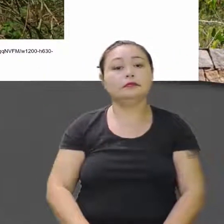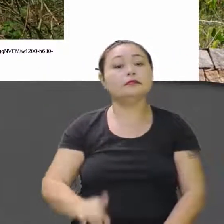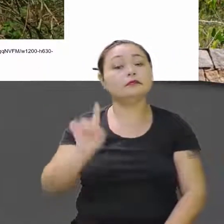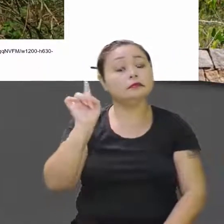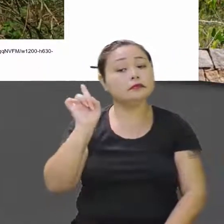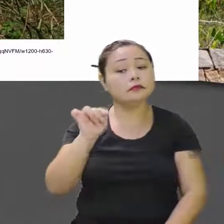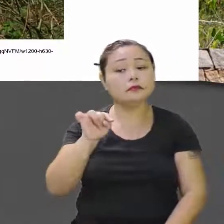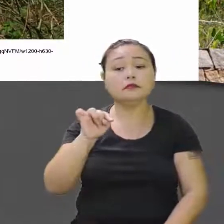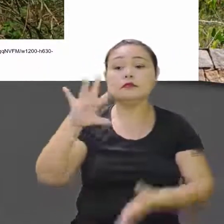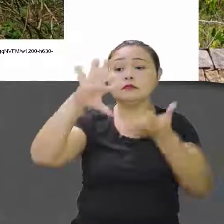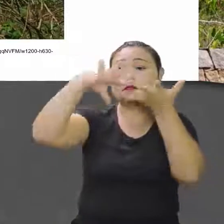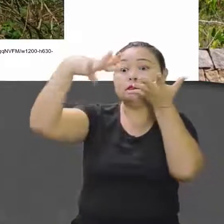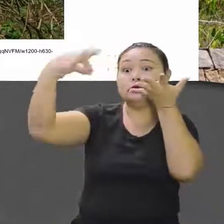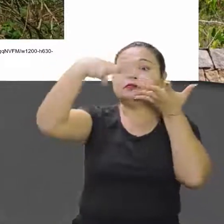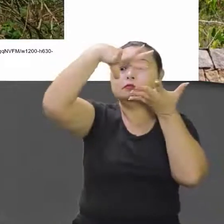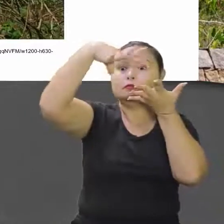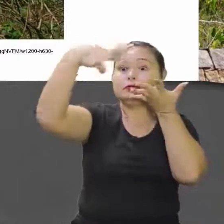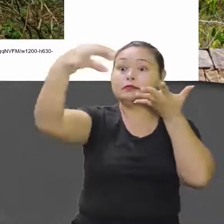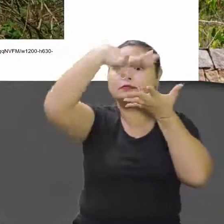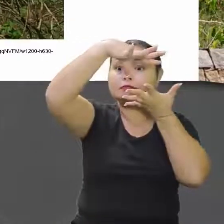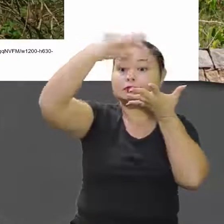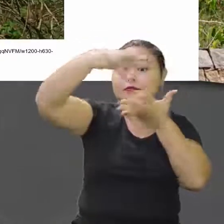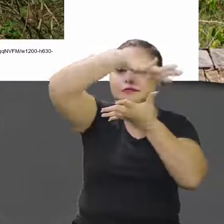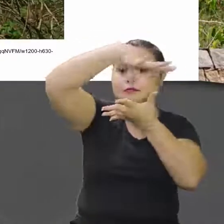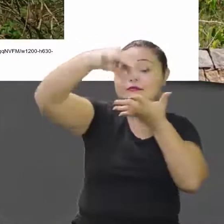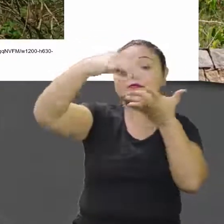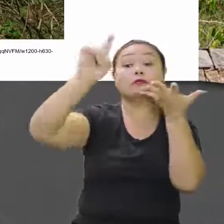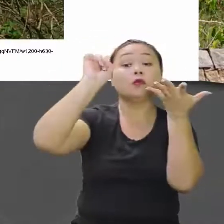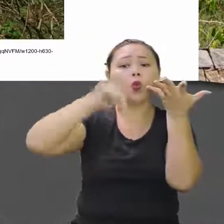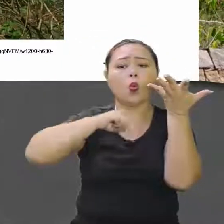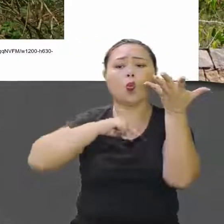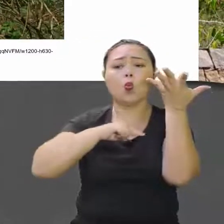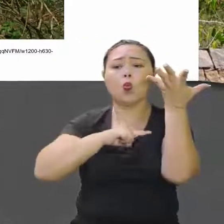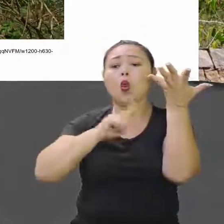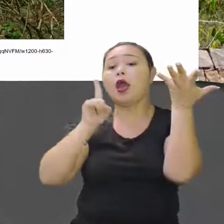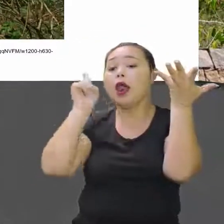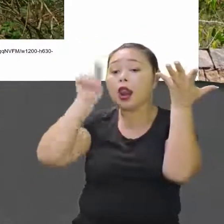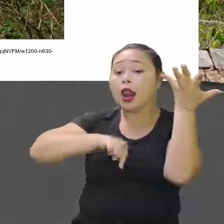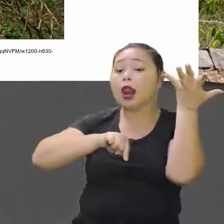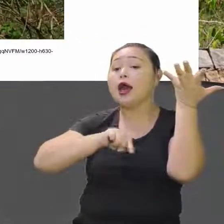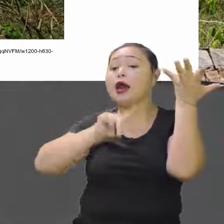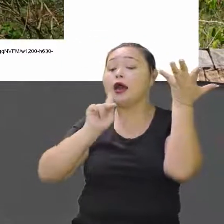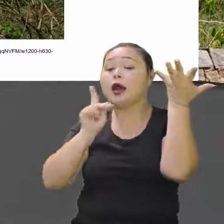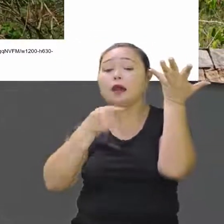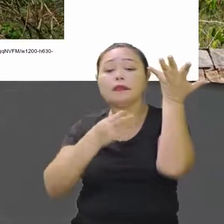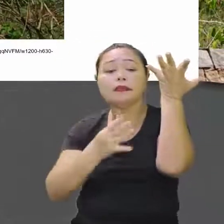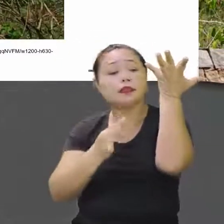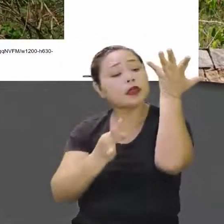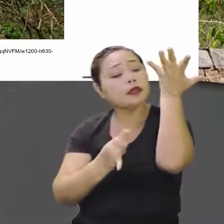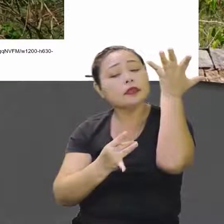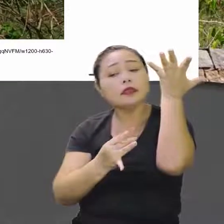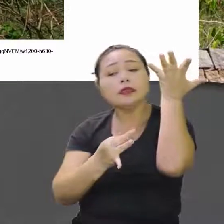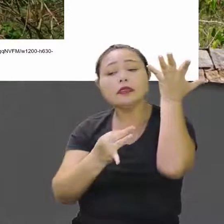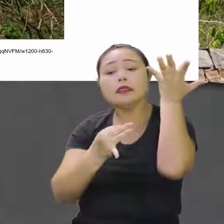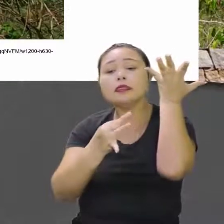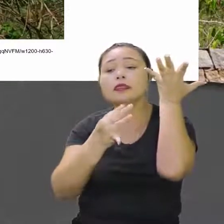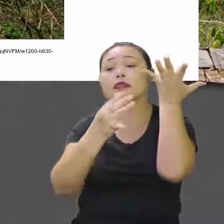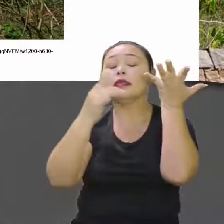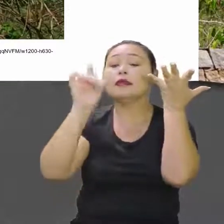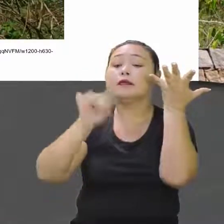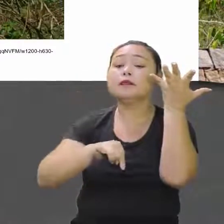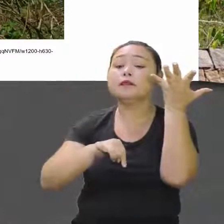Ela é latifoliada, que as folhas são grandes. Ela é higrófila, que é a umidade, é a mesma coisa.